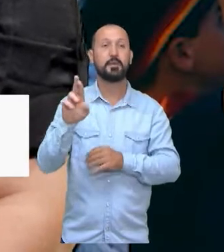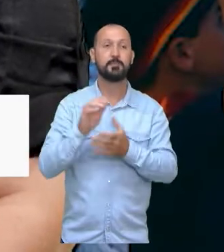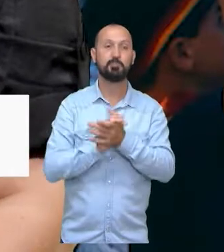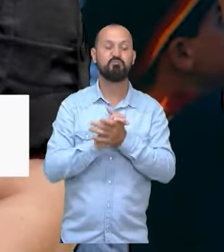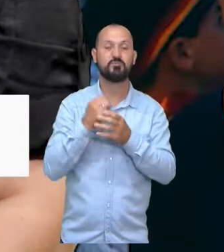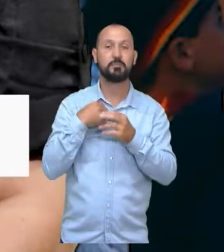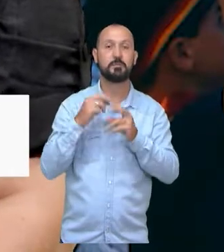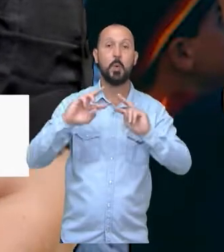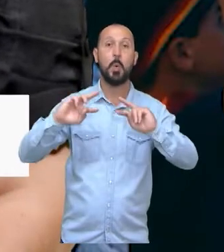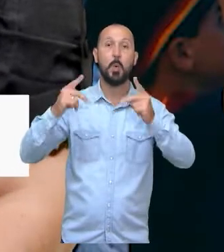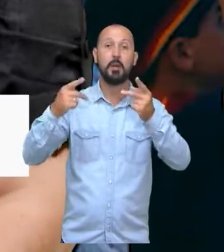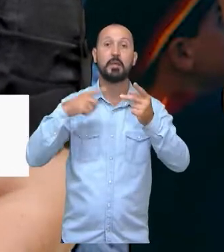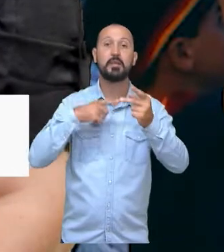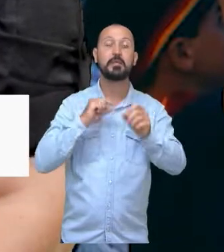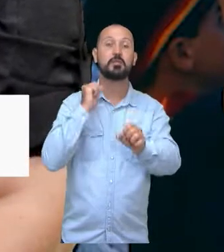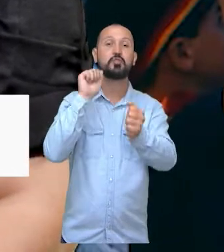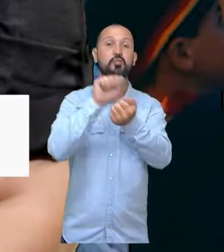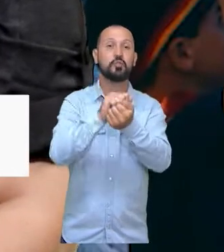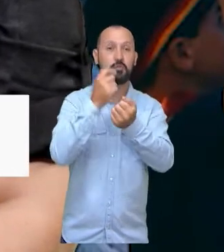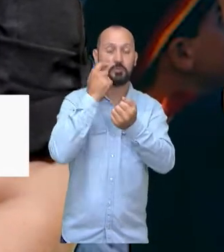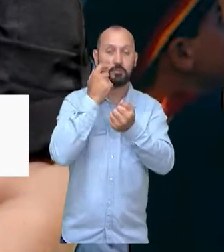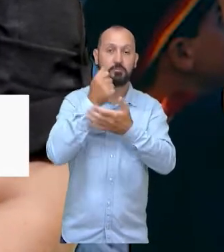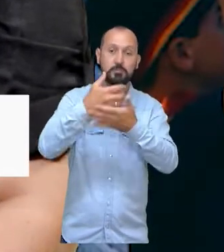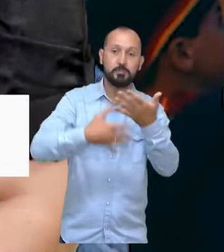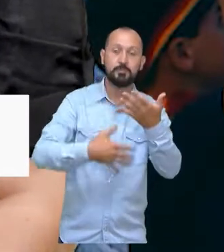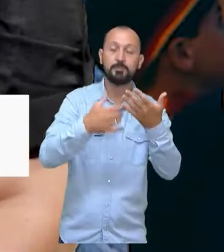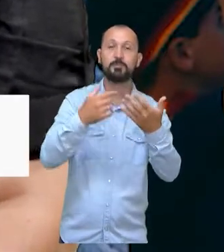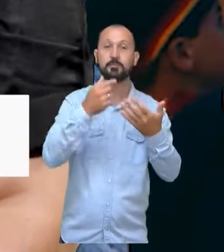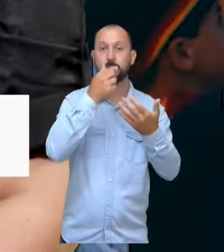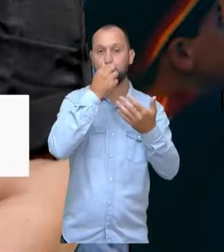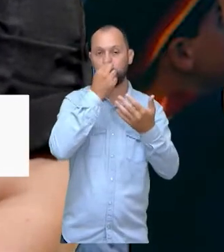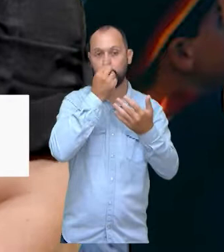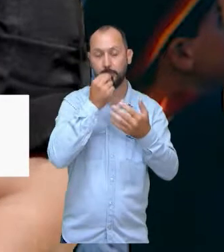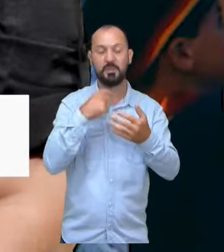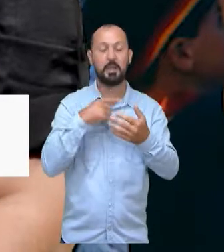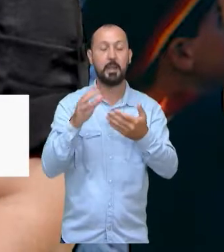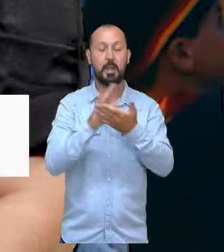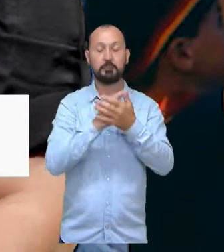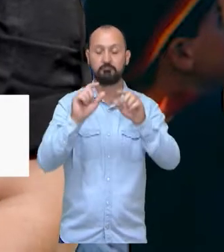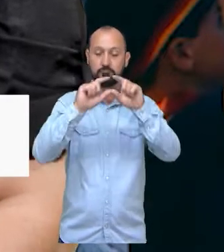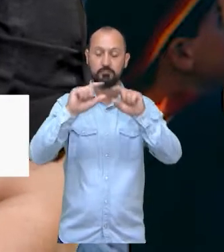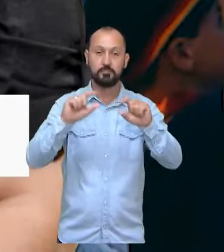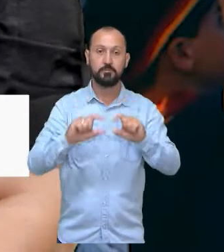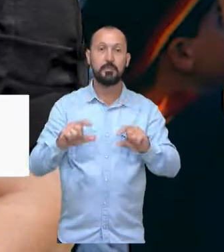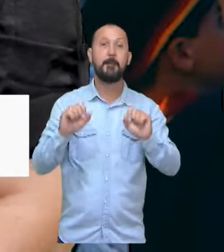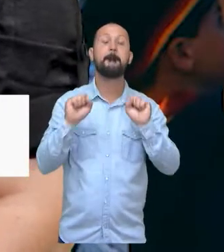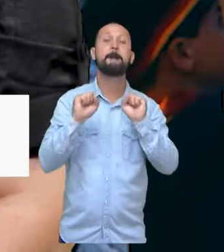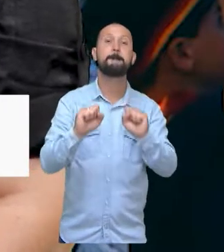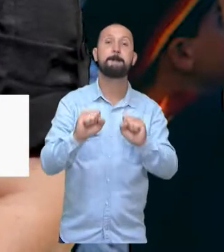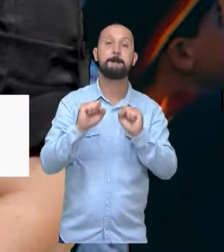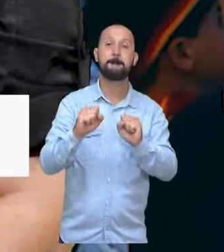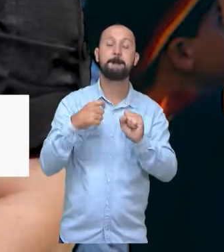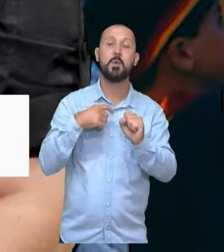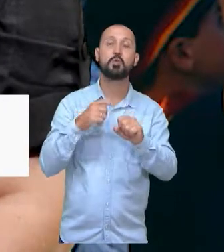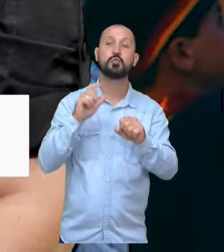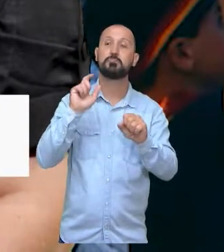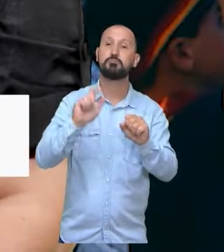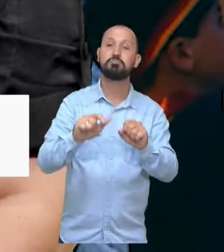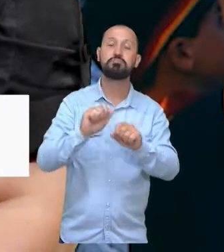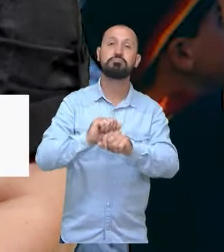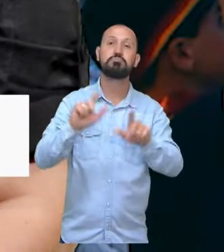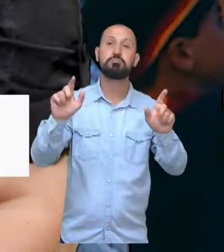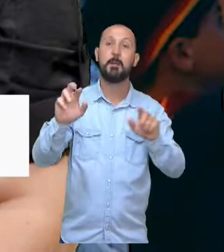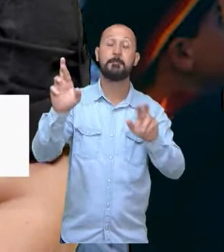cidadania.ms.gov.br. Lá tem um link que vai remeter um formulário e tem essas áreas ali que as pessoas podem